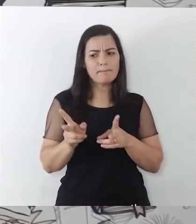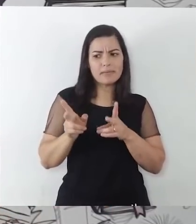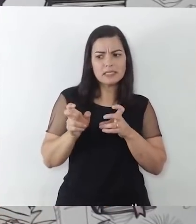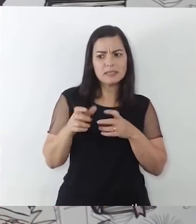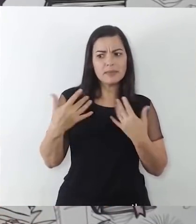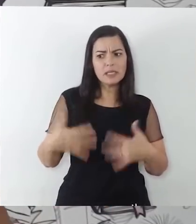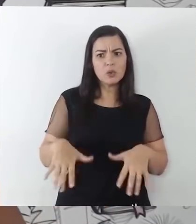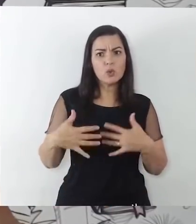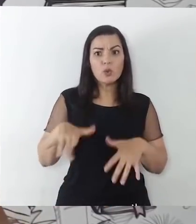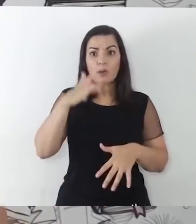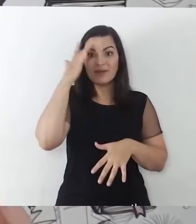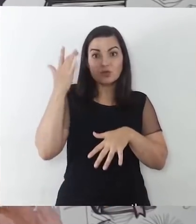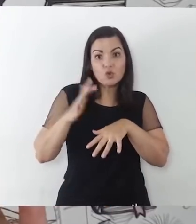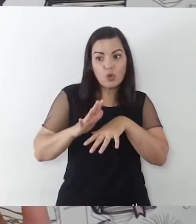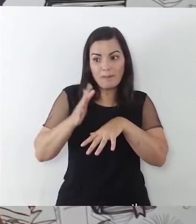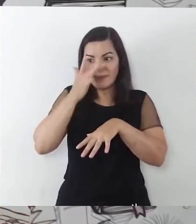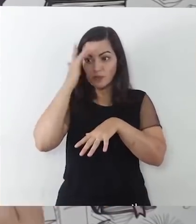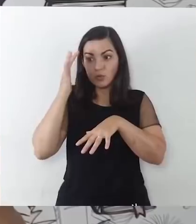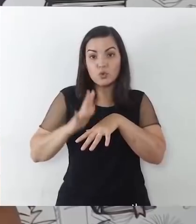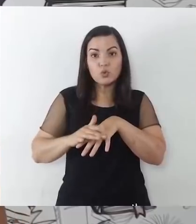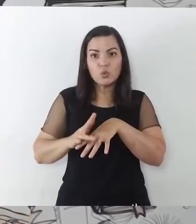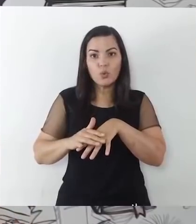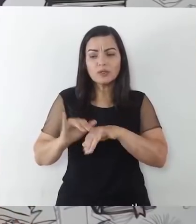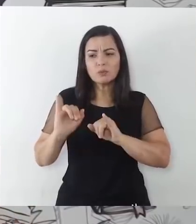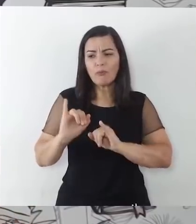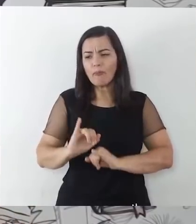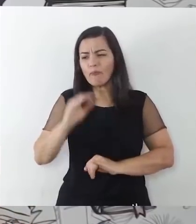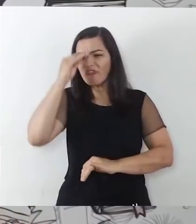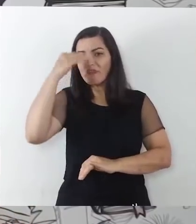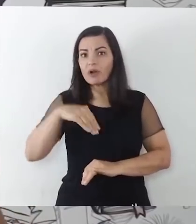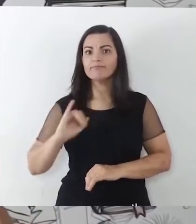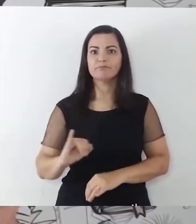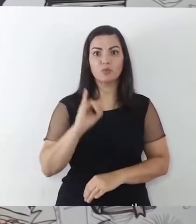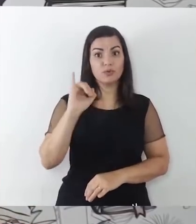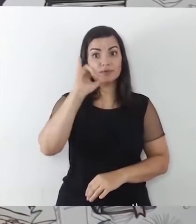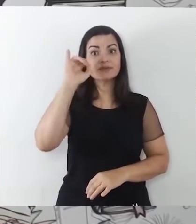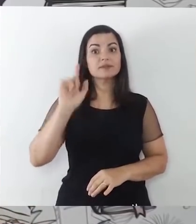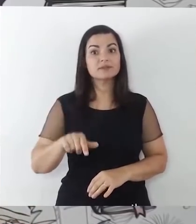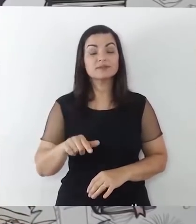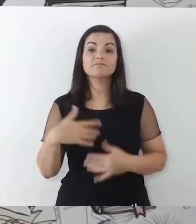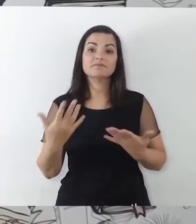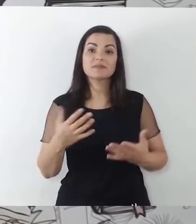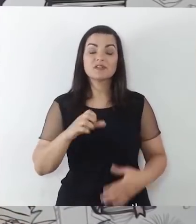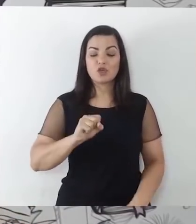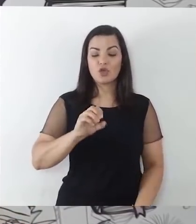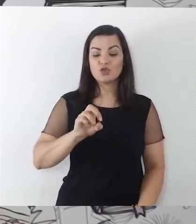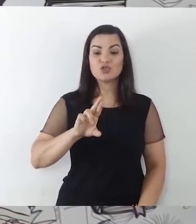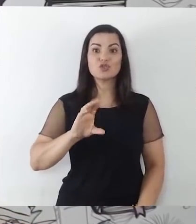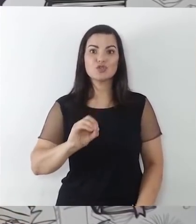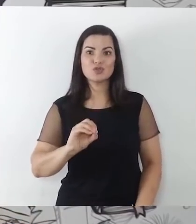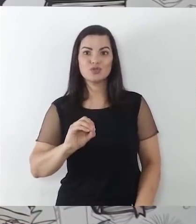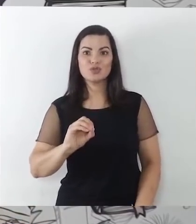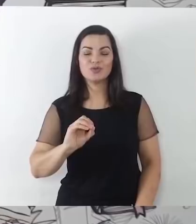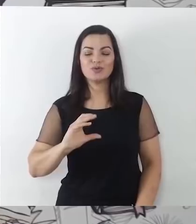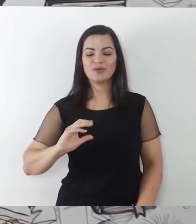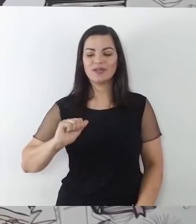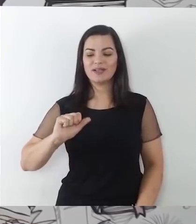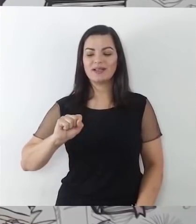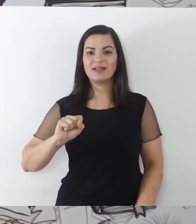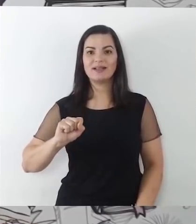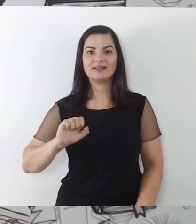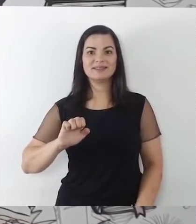vez ainda mais com a parceria dos meus colegas professores da rede, todas as escolas, ajudando as